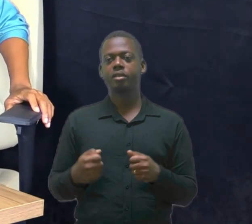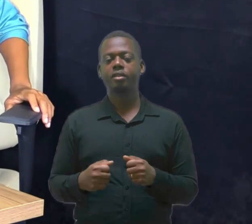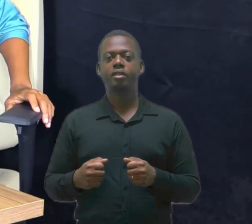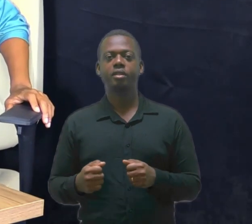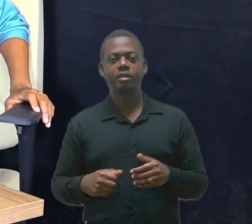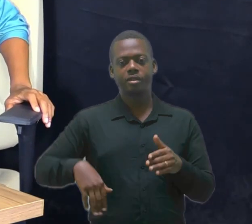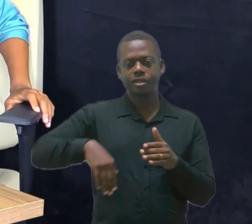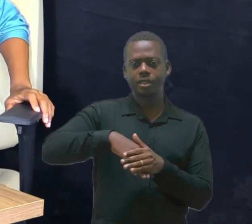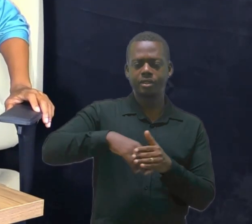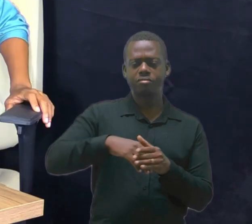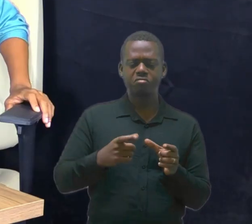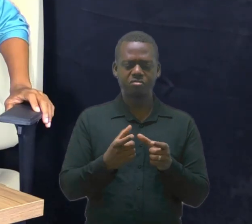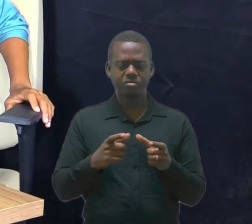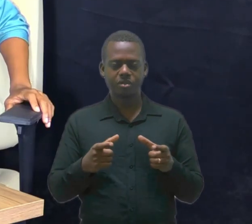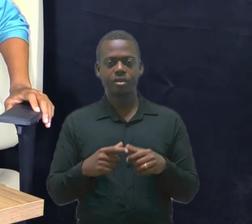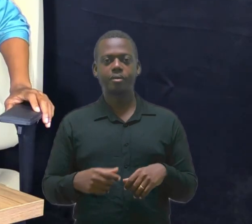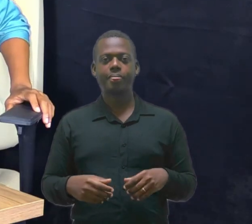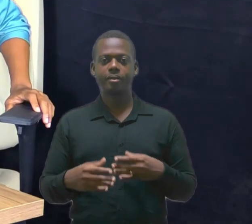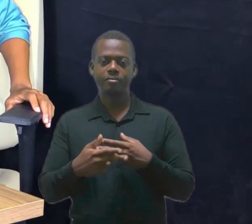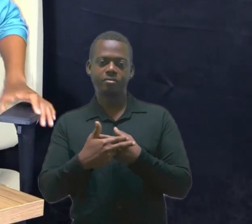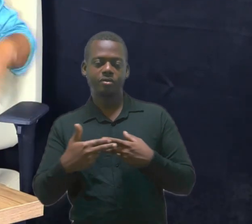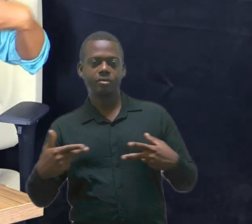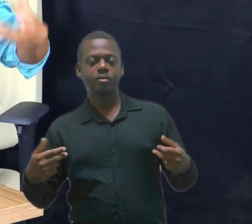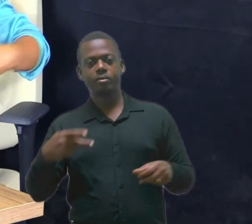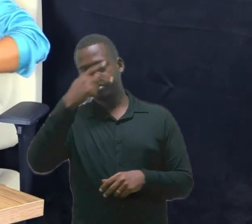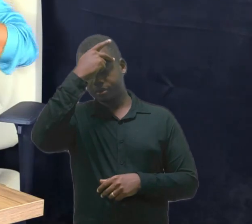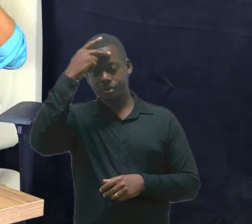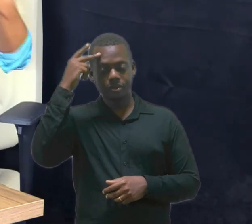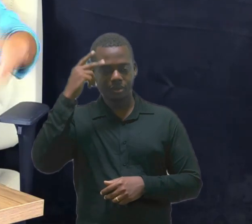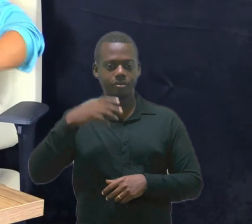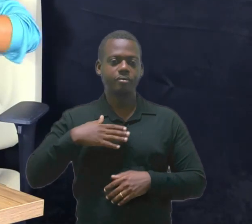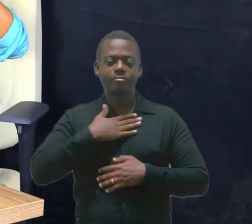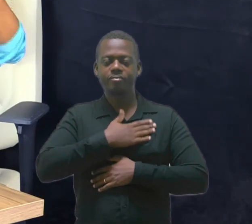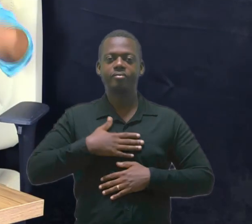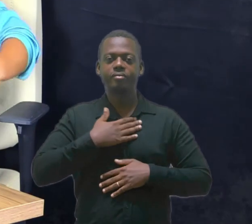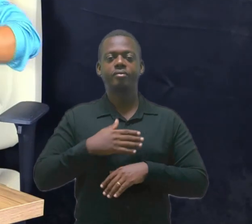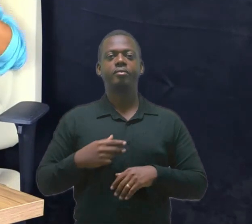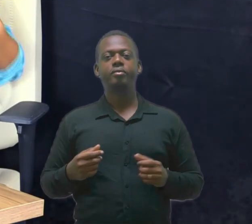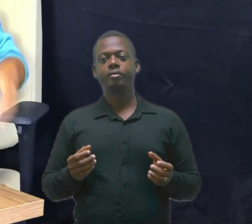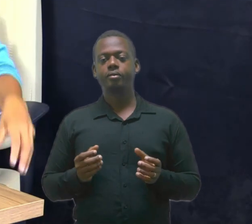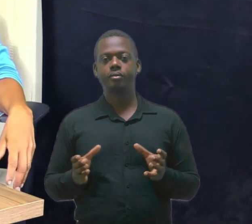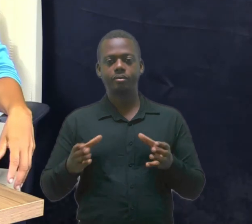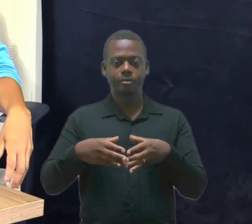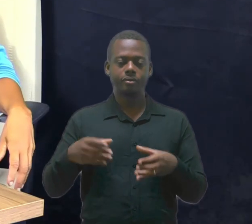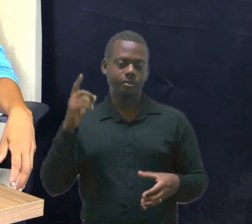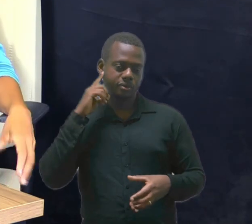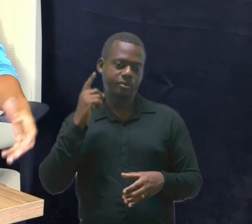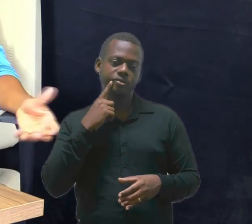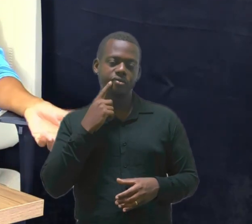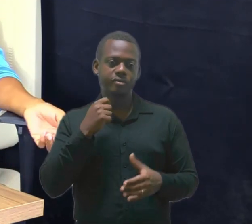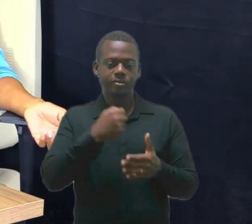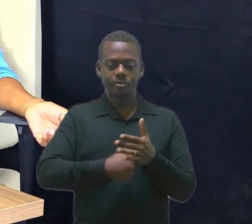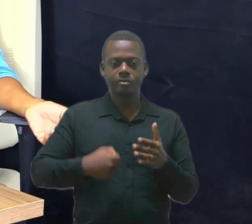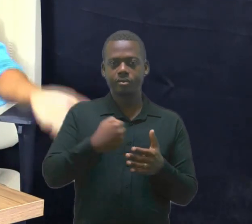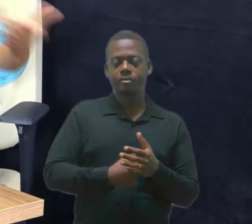aqui, esse time de futebol surdo, então, Neco. Então, são muitas pessoas, você viu? São muitas pessoas, assim, que envolvidas nessa questão, né? que